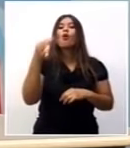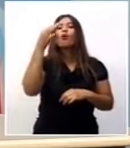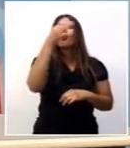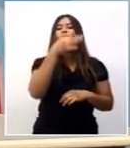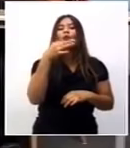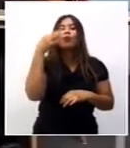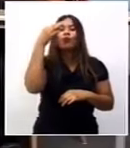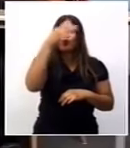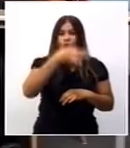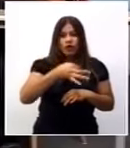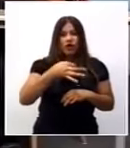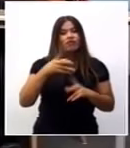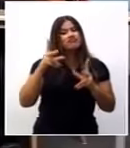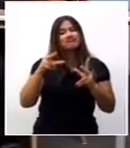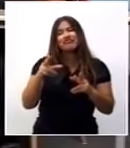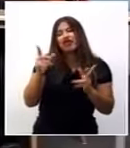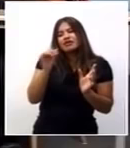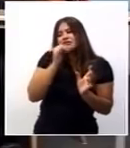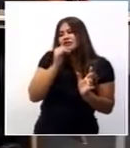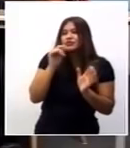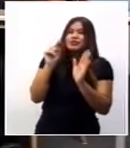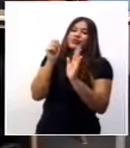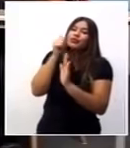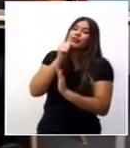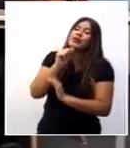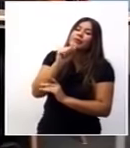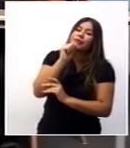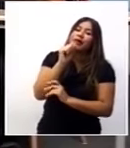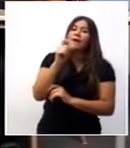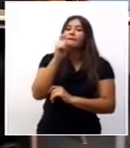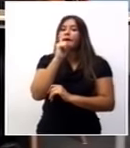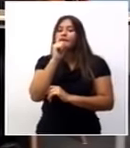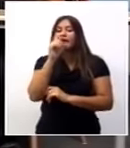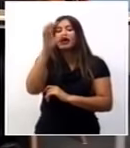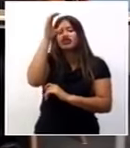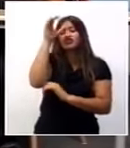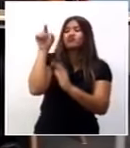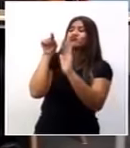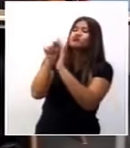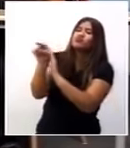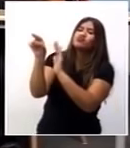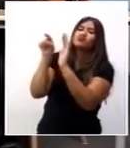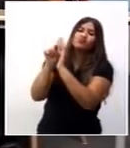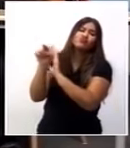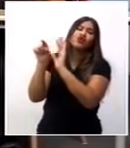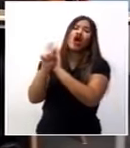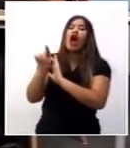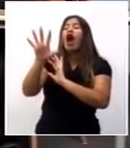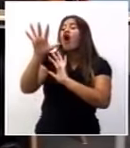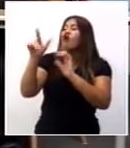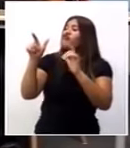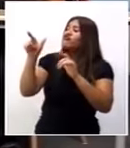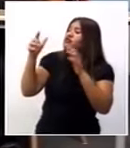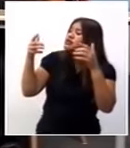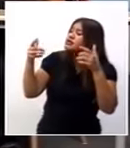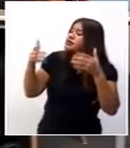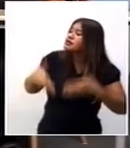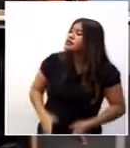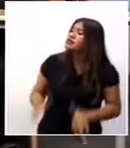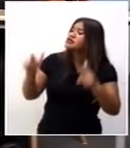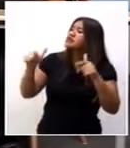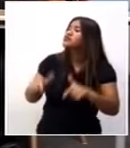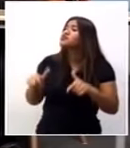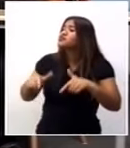com a sua família, com a sua mãe, com o seu pai, com o seu tio, com alguém que você mora mais velho. De onde ele nasceu, quem era a família dele, se ele teve